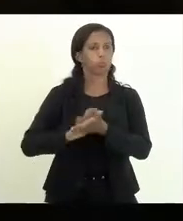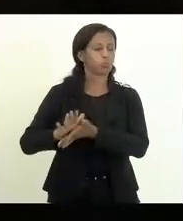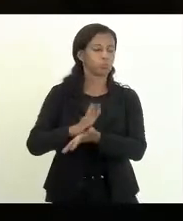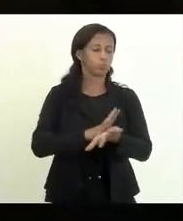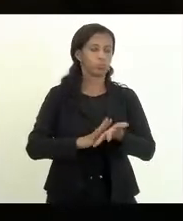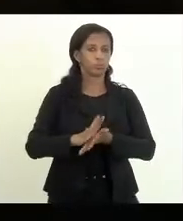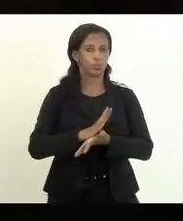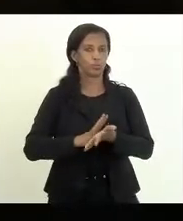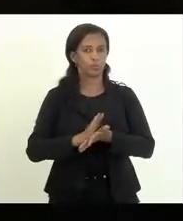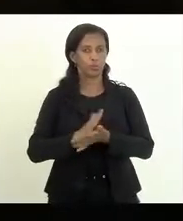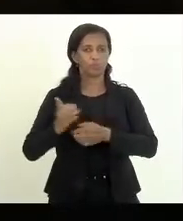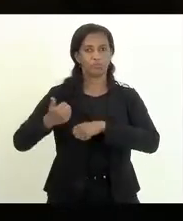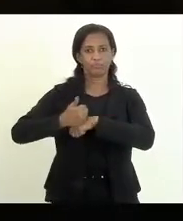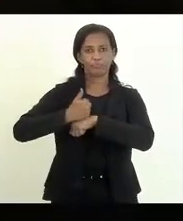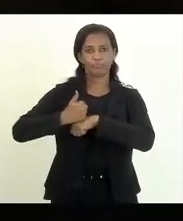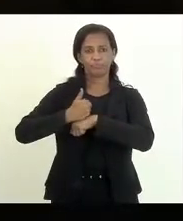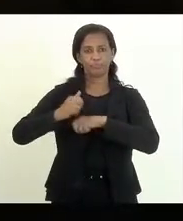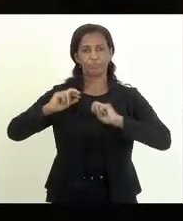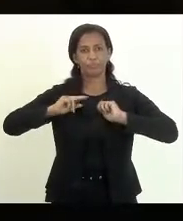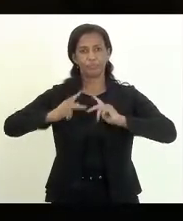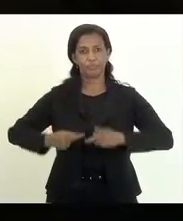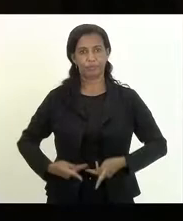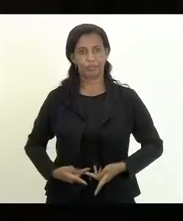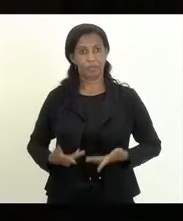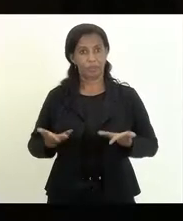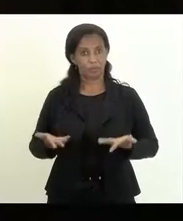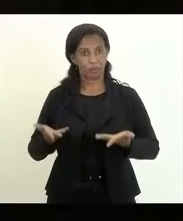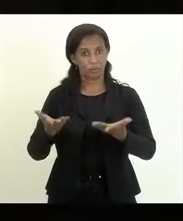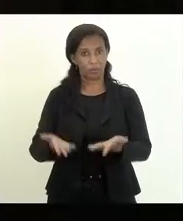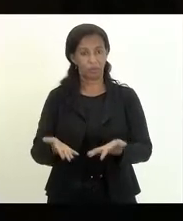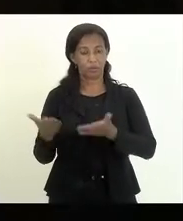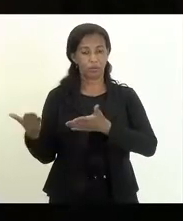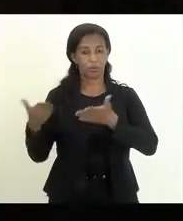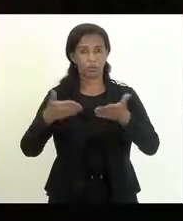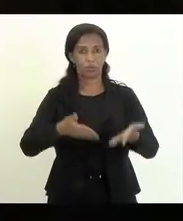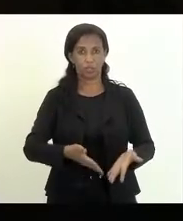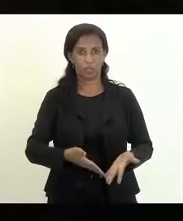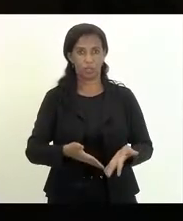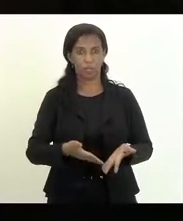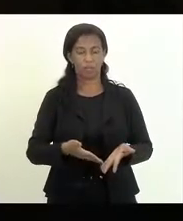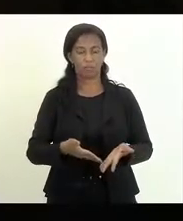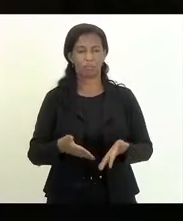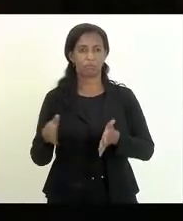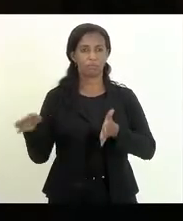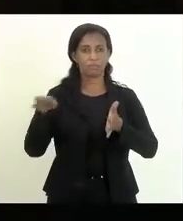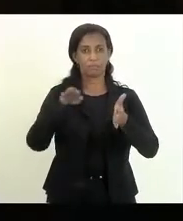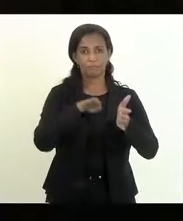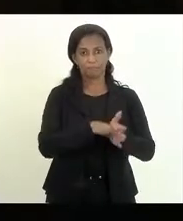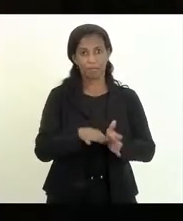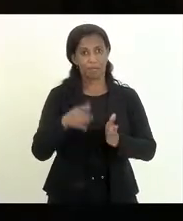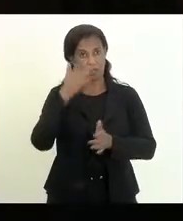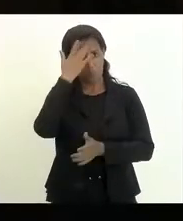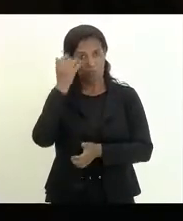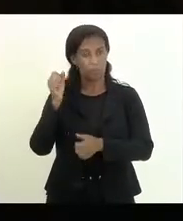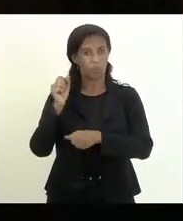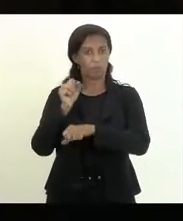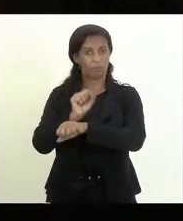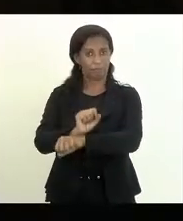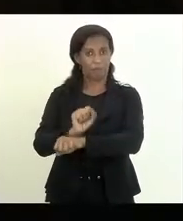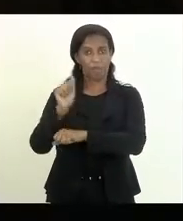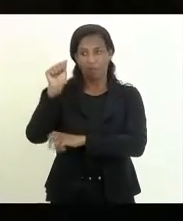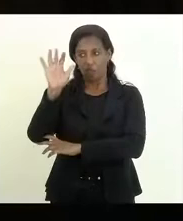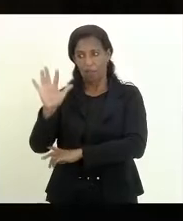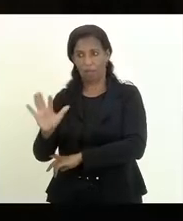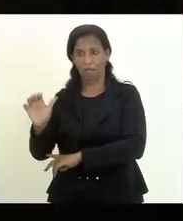qualquer dignidade humana. Não só isso, quando chegaram aqui as pessoas escravizadas de